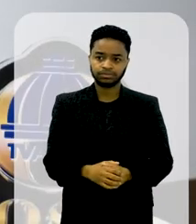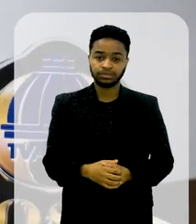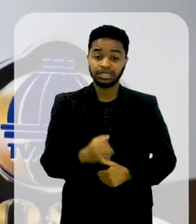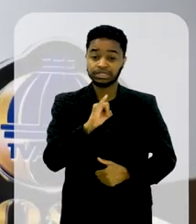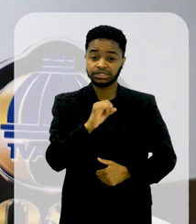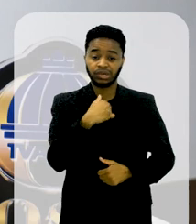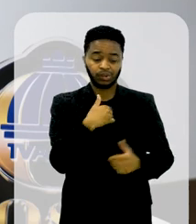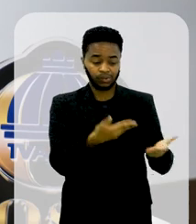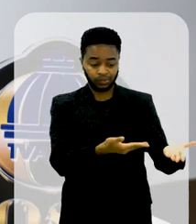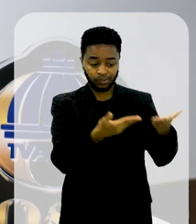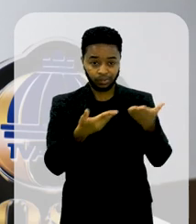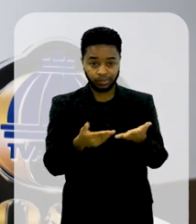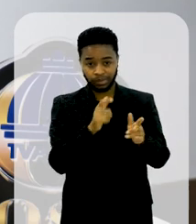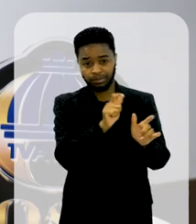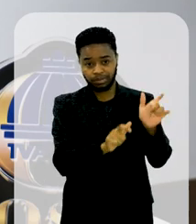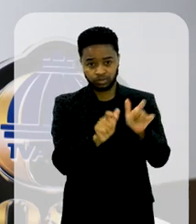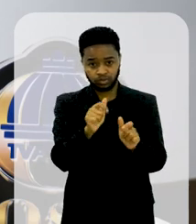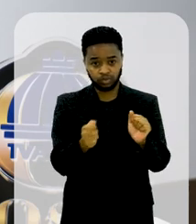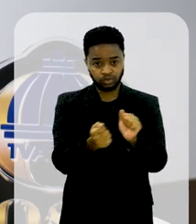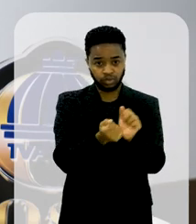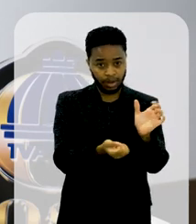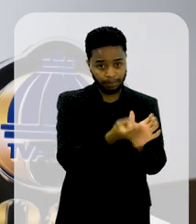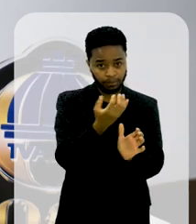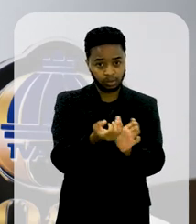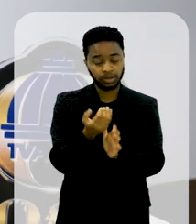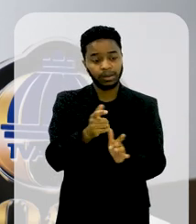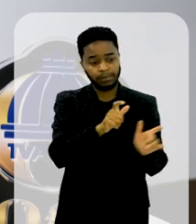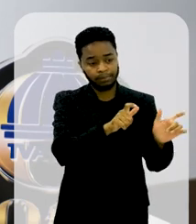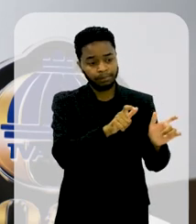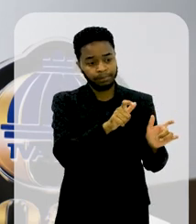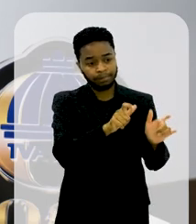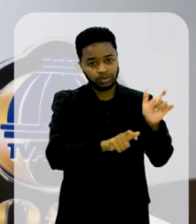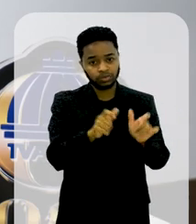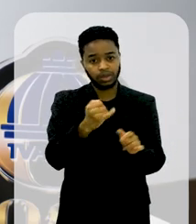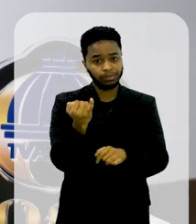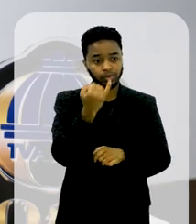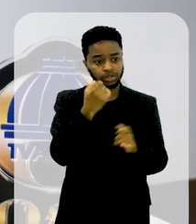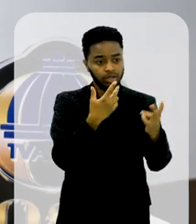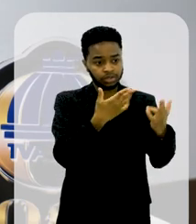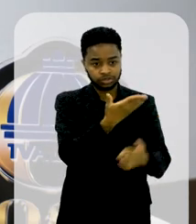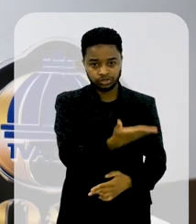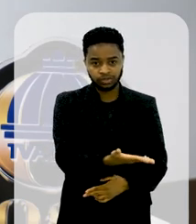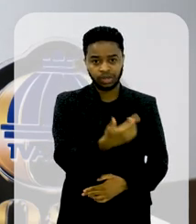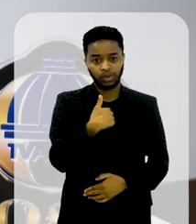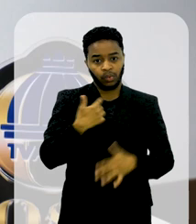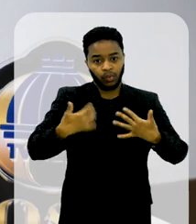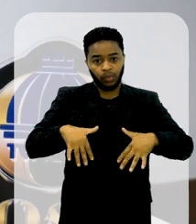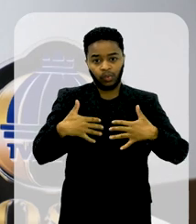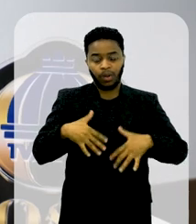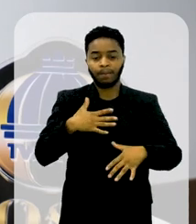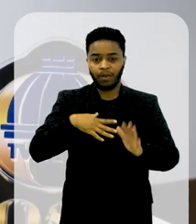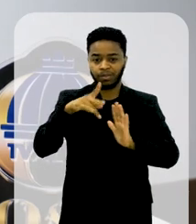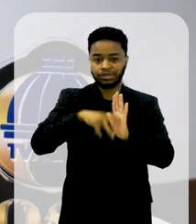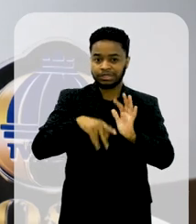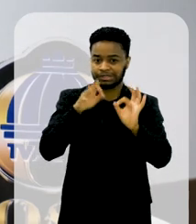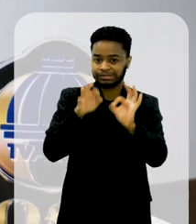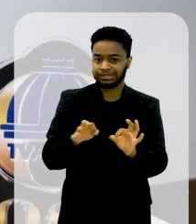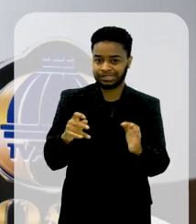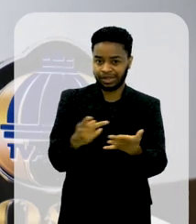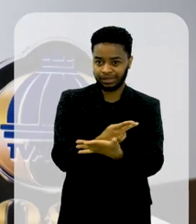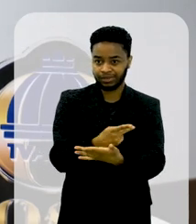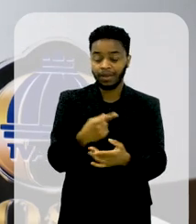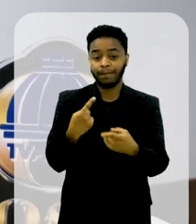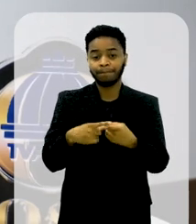quando consigo trazer uma pessoa junto com a produção uma pessoa relevante como você eu fico Ah o meu projeto tá dando